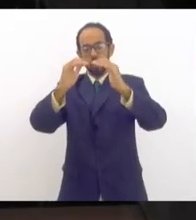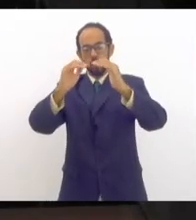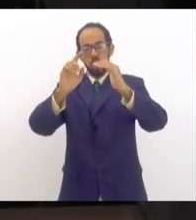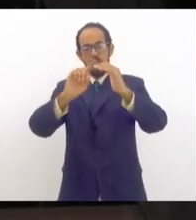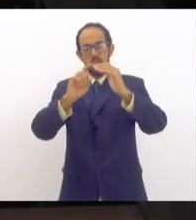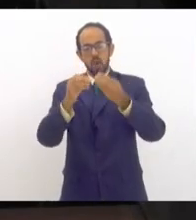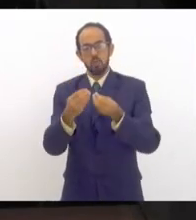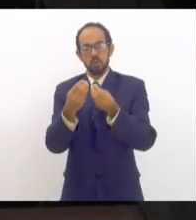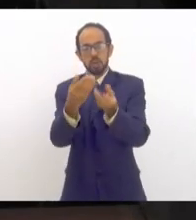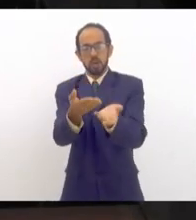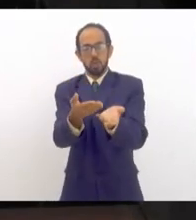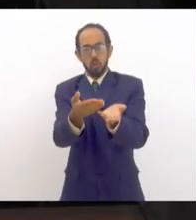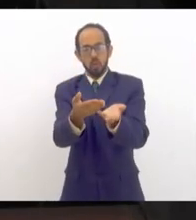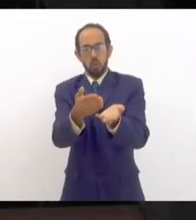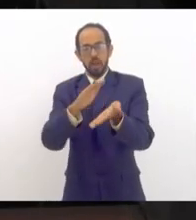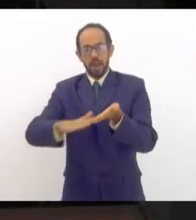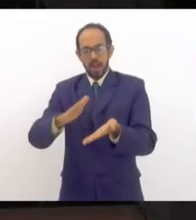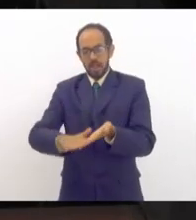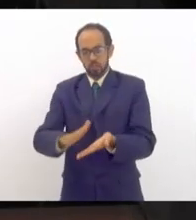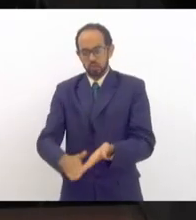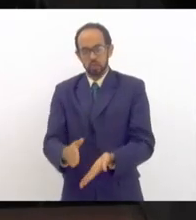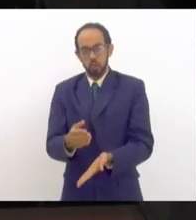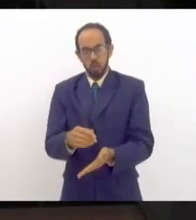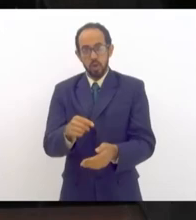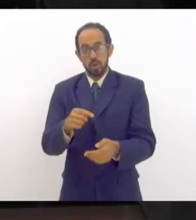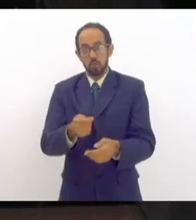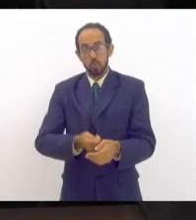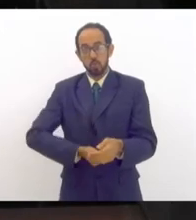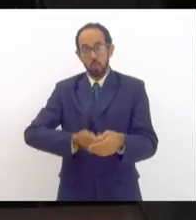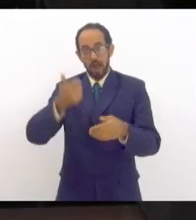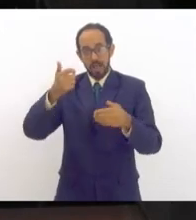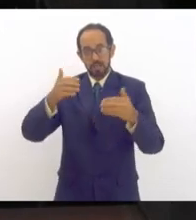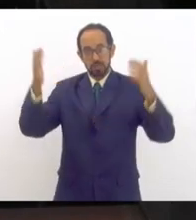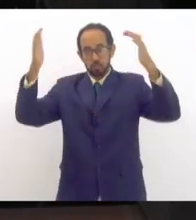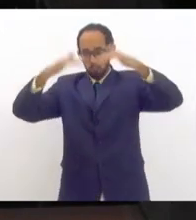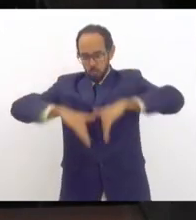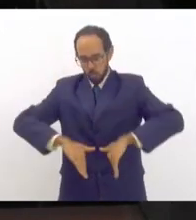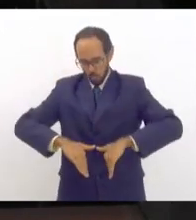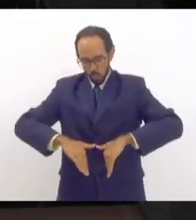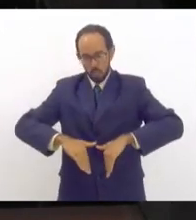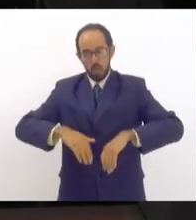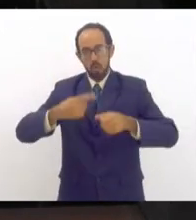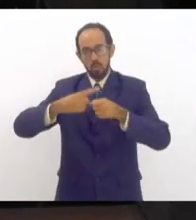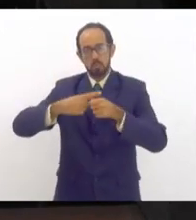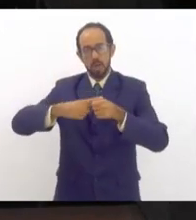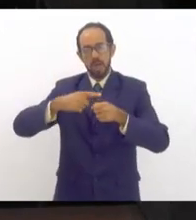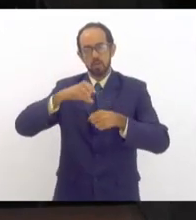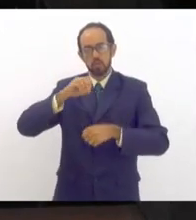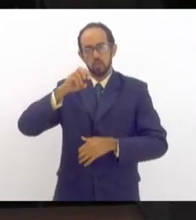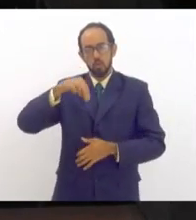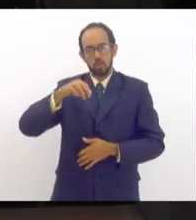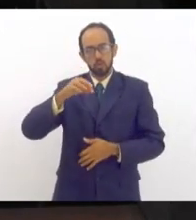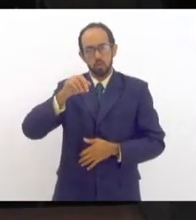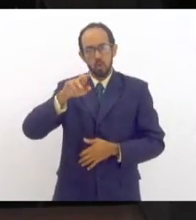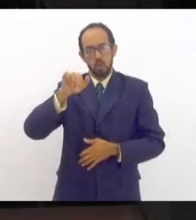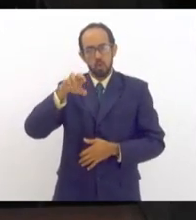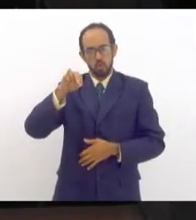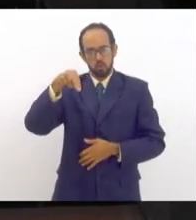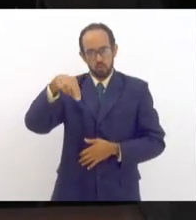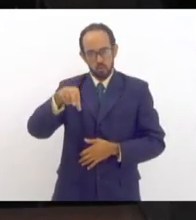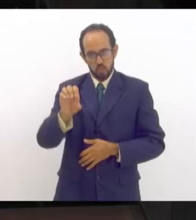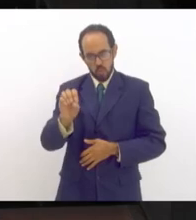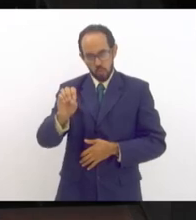e ainda quase afundou uma comunidade inteira da minha cidade o bairro do Contorno em Petrópolis porque